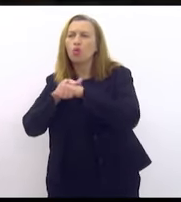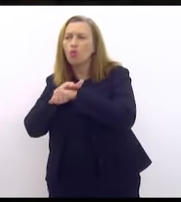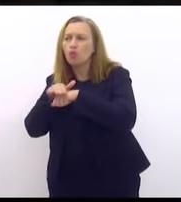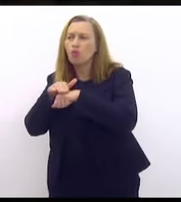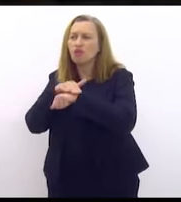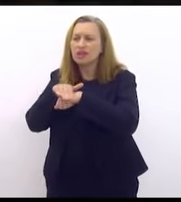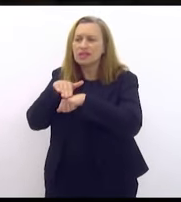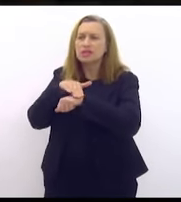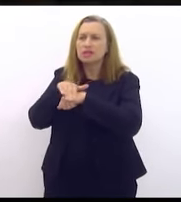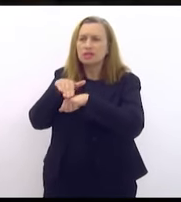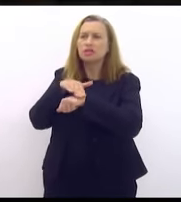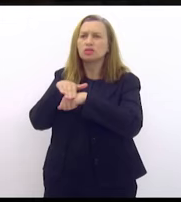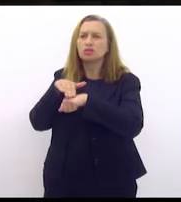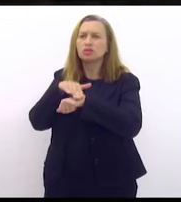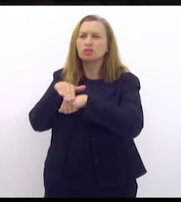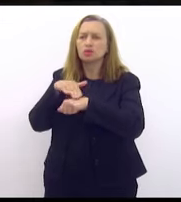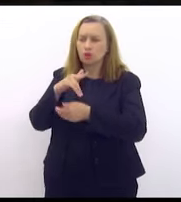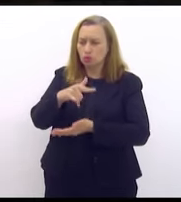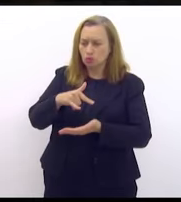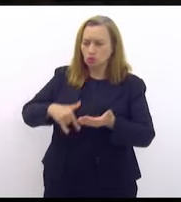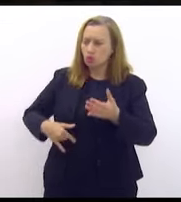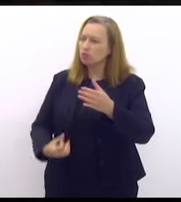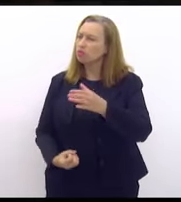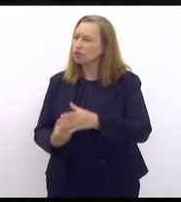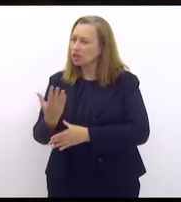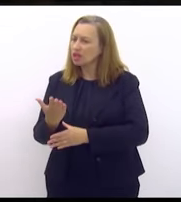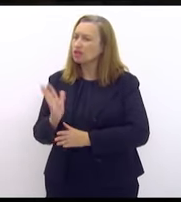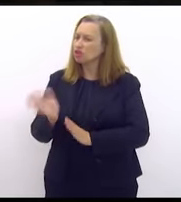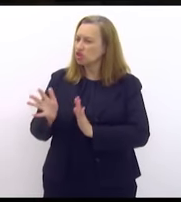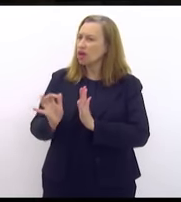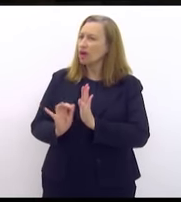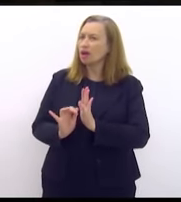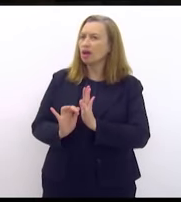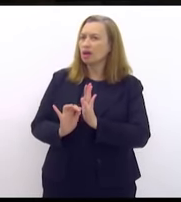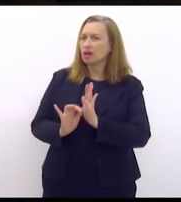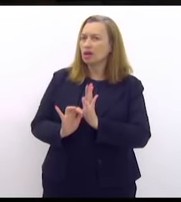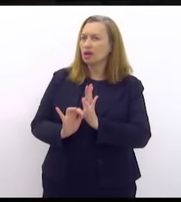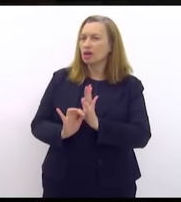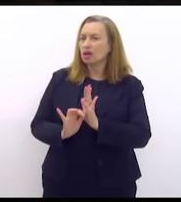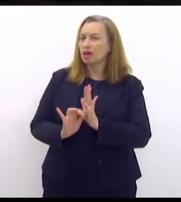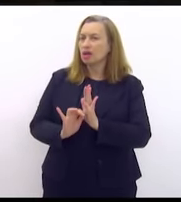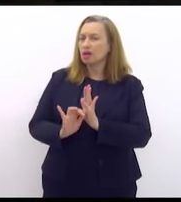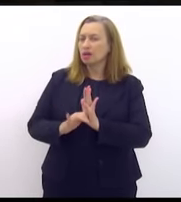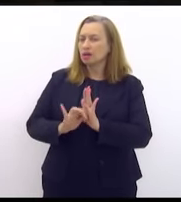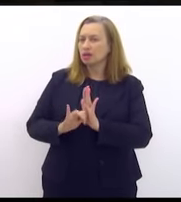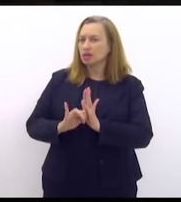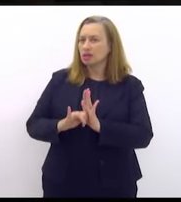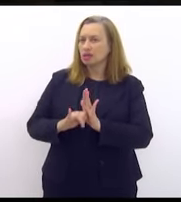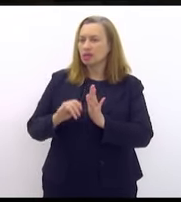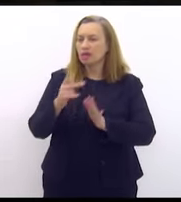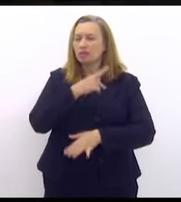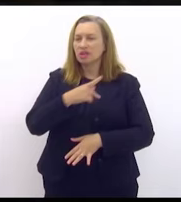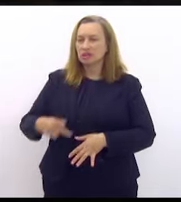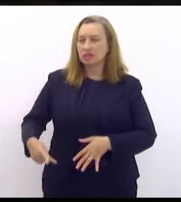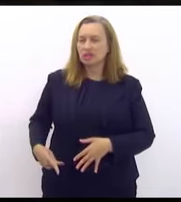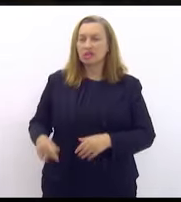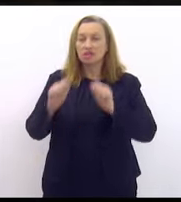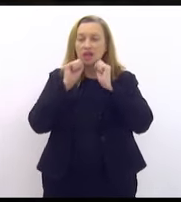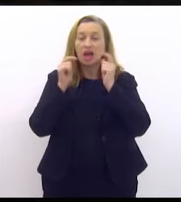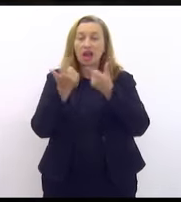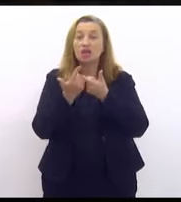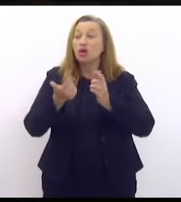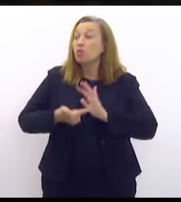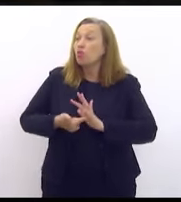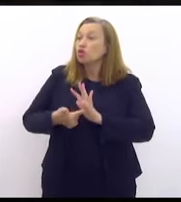nota técnica que fizemos, que já foi publicada pela presidência da Alerj, mostrando